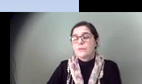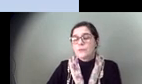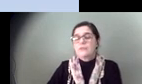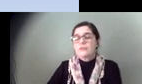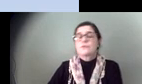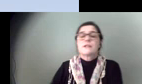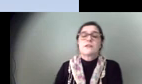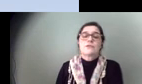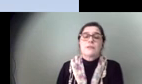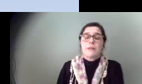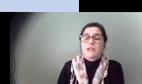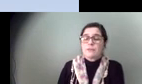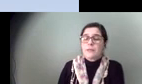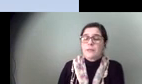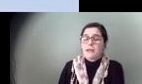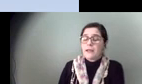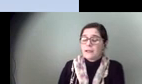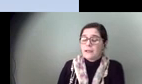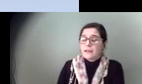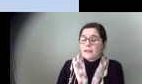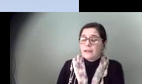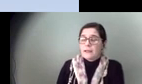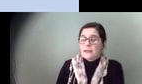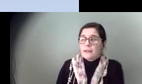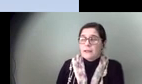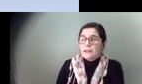estão voltados, né, justamente para